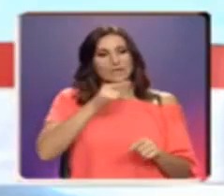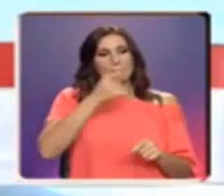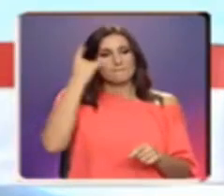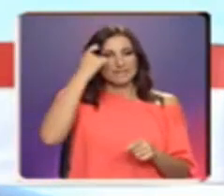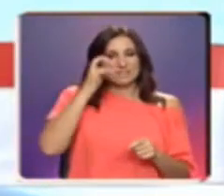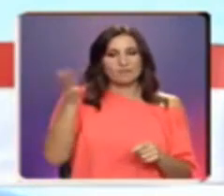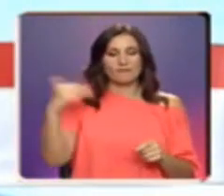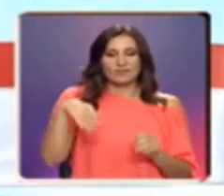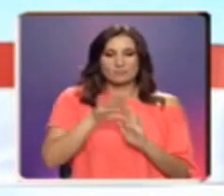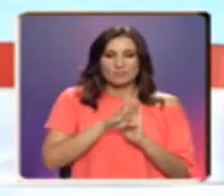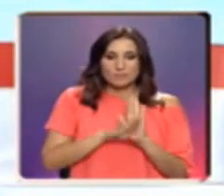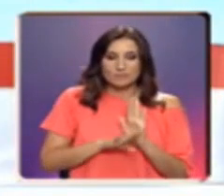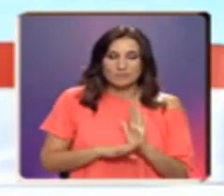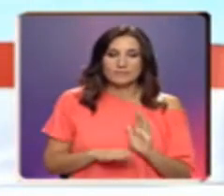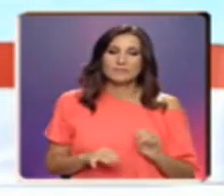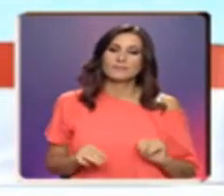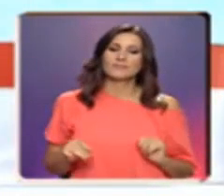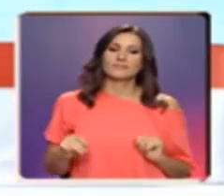aos programas.